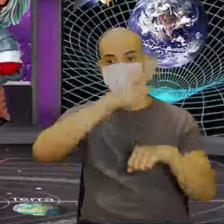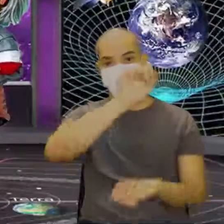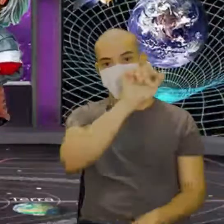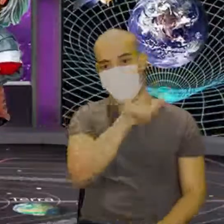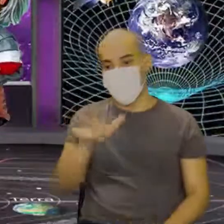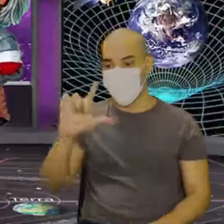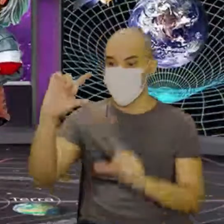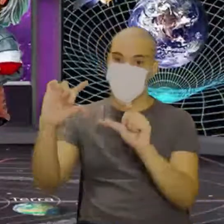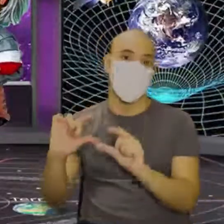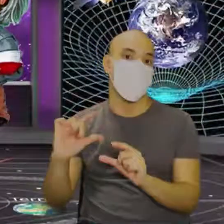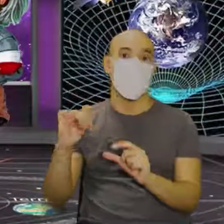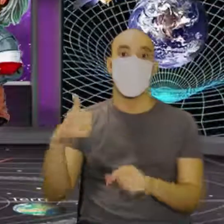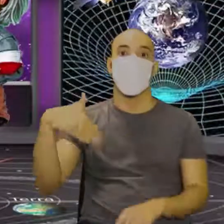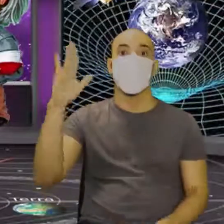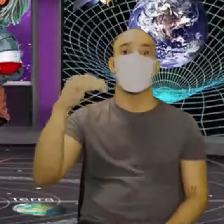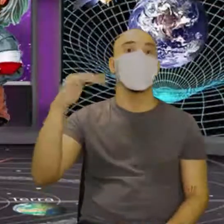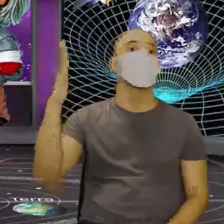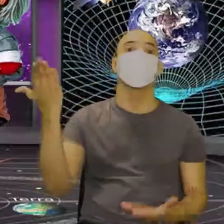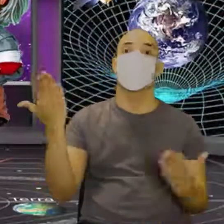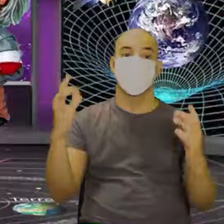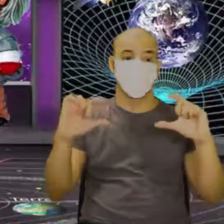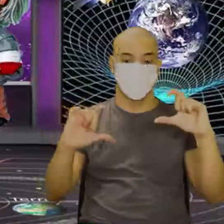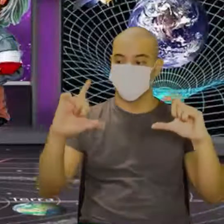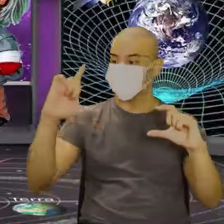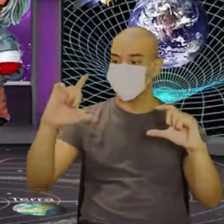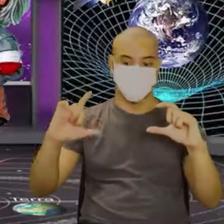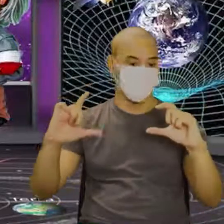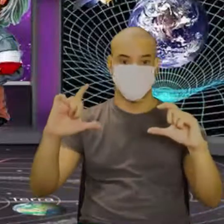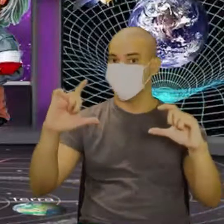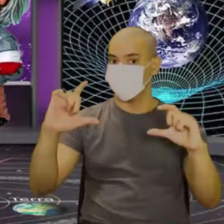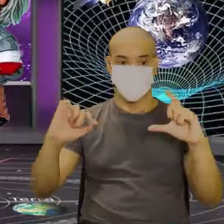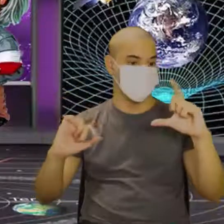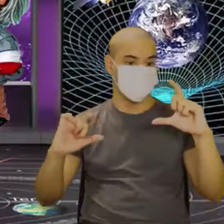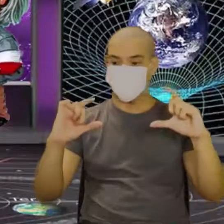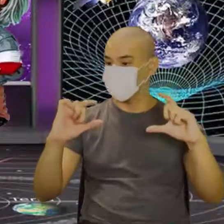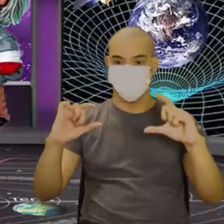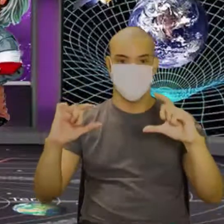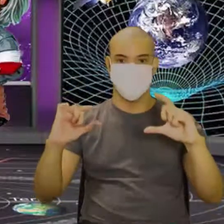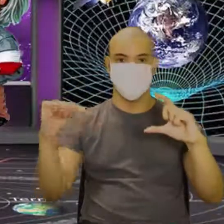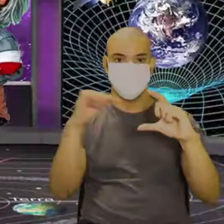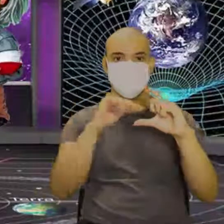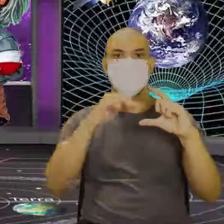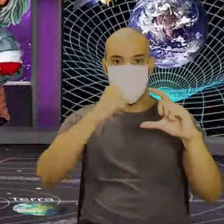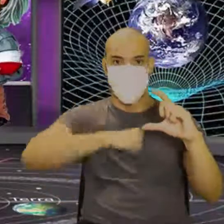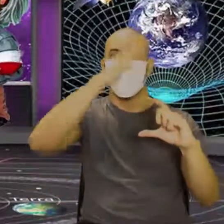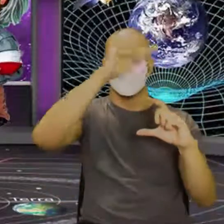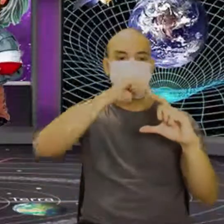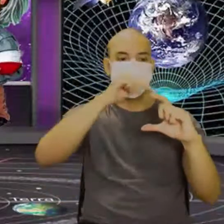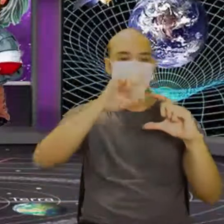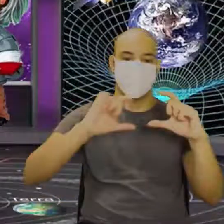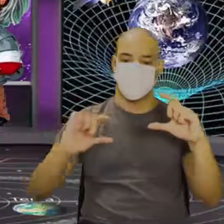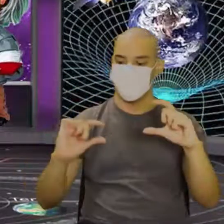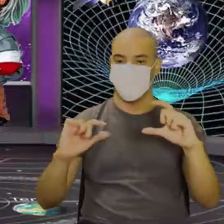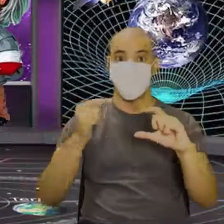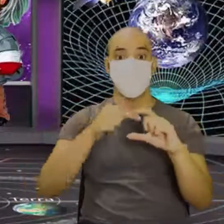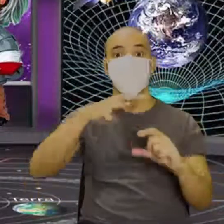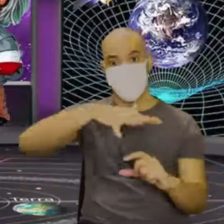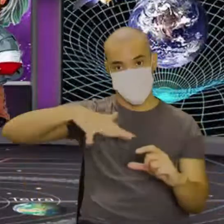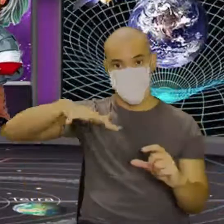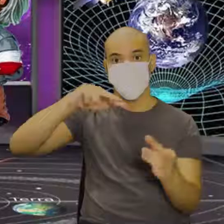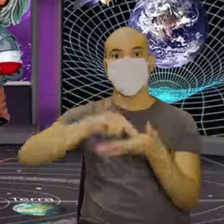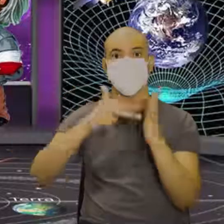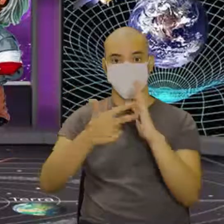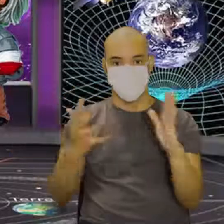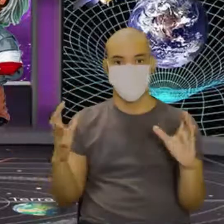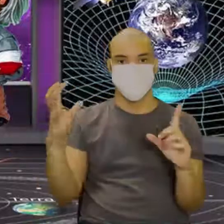outro menor. Quem vai armazenar mais carga? Exatamente, quem tem o quê? Maior área, porque a área também influencia,